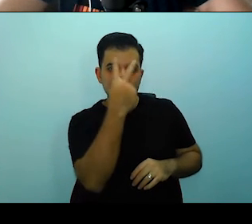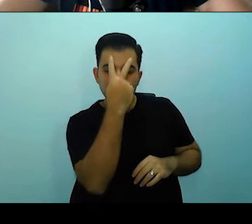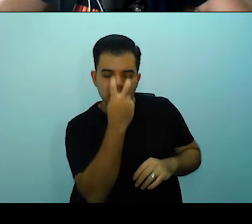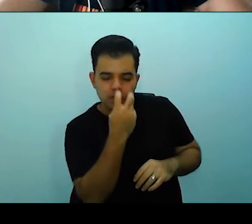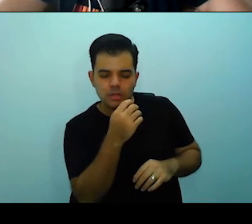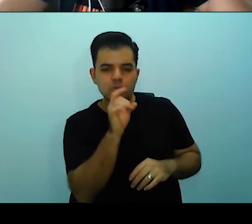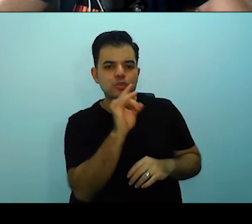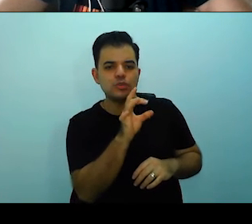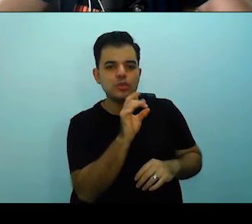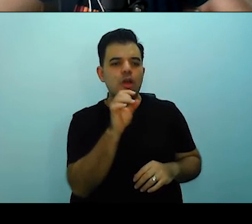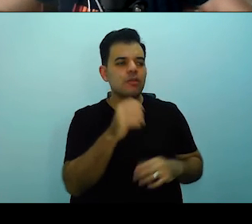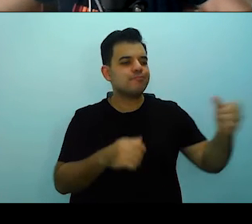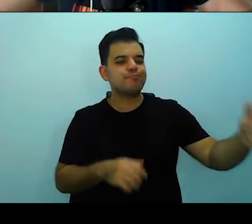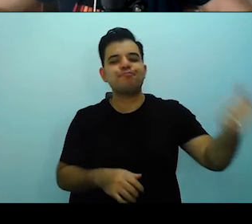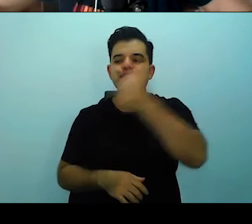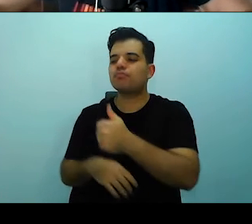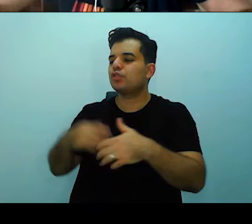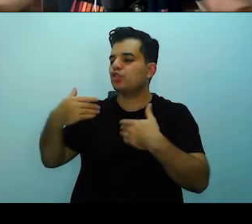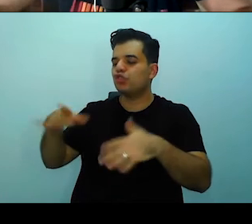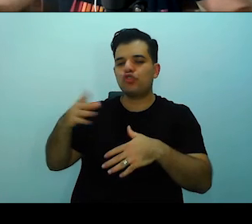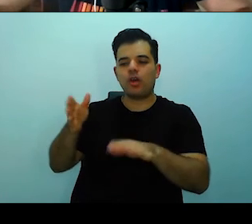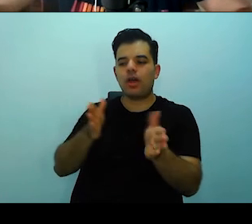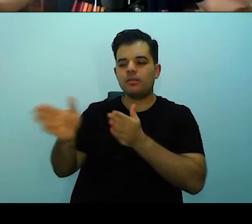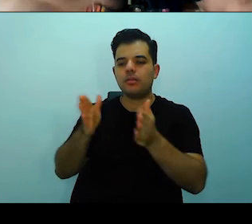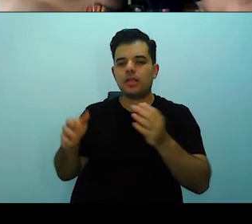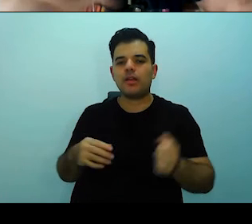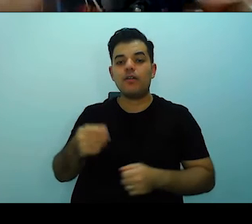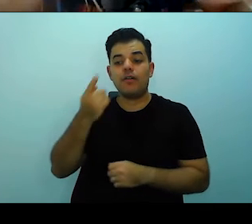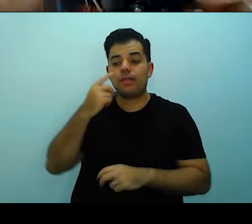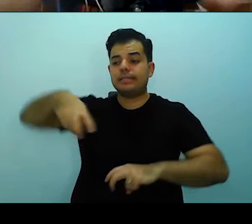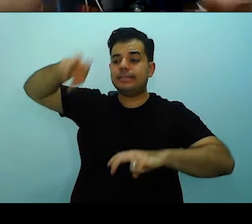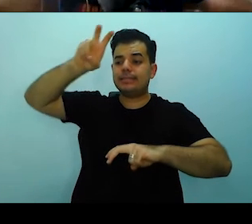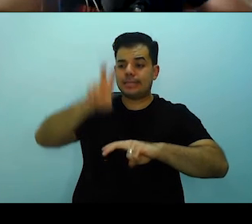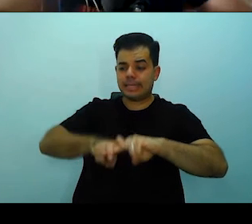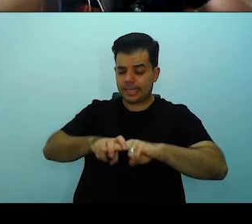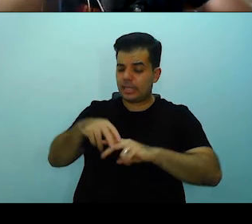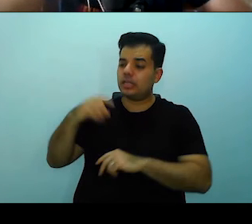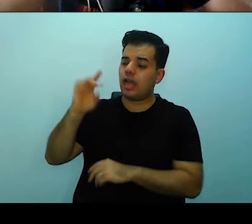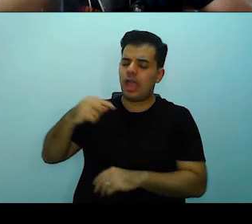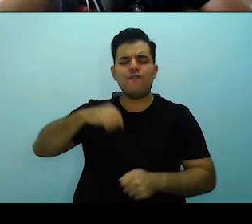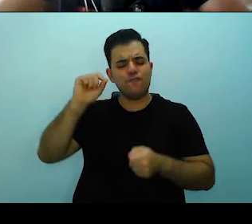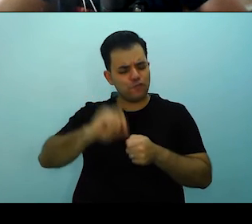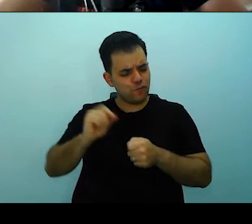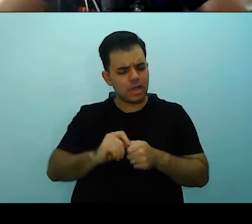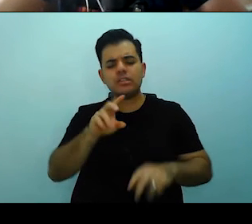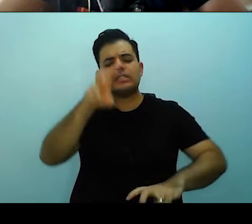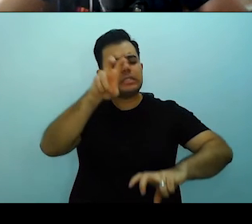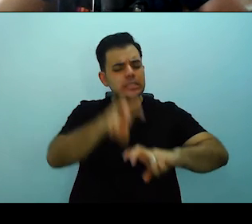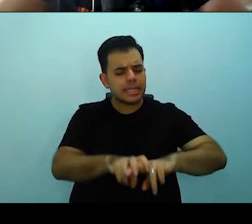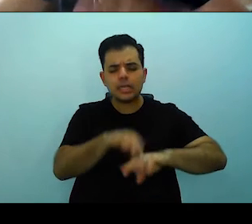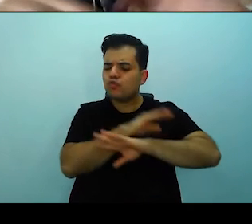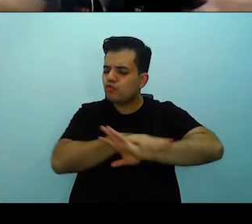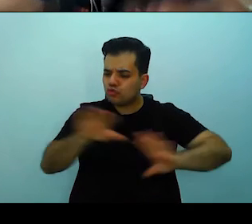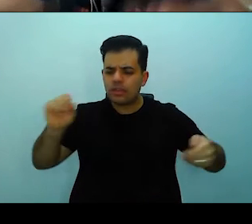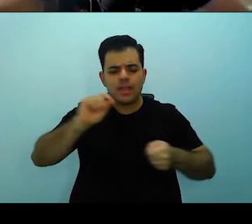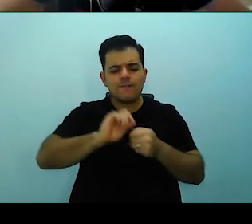não somente como objeto da acessibilidade. Senta aqui, Cláudia, eu faço para você e você só diz se tá bom. E se tiver ruim,